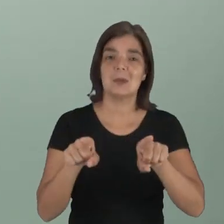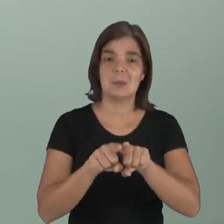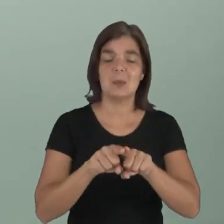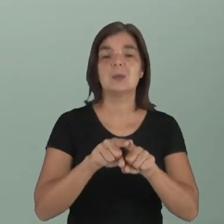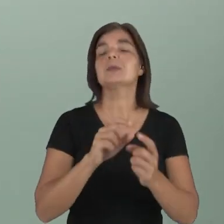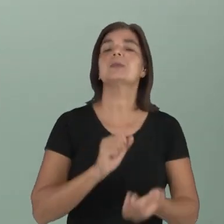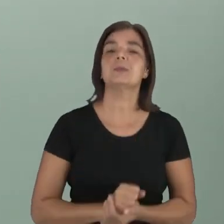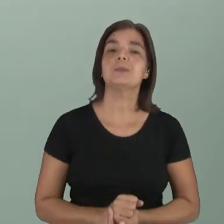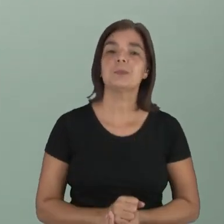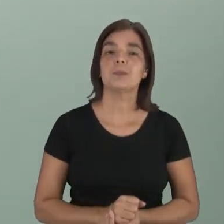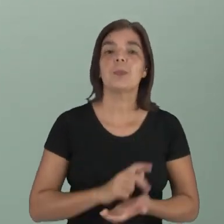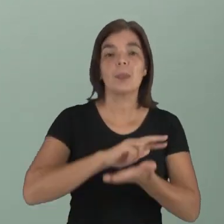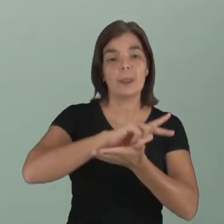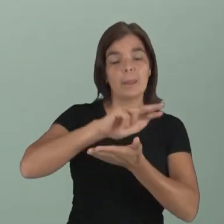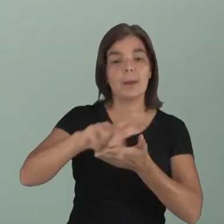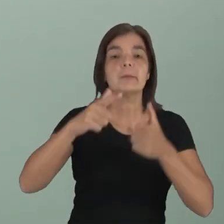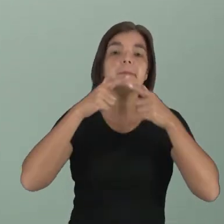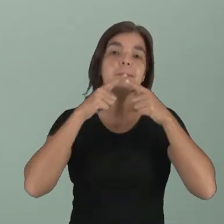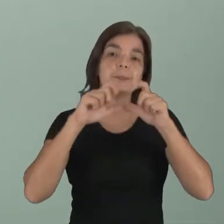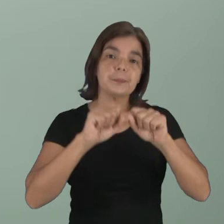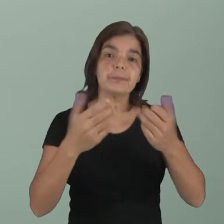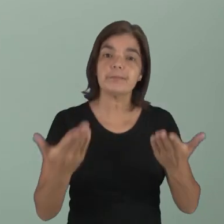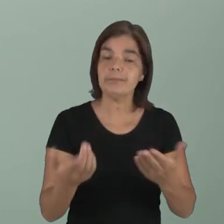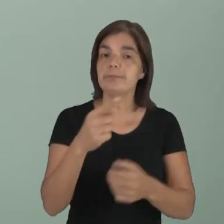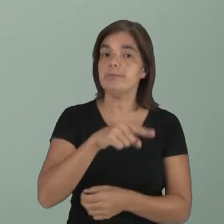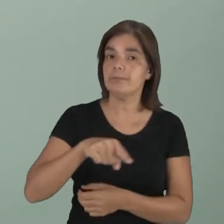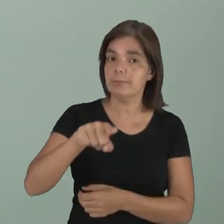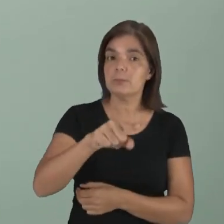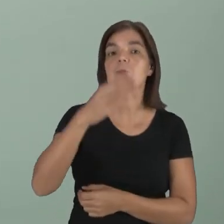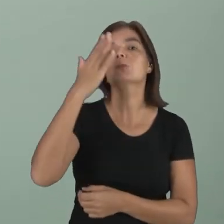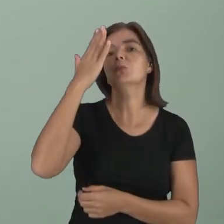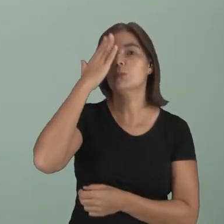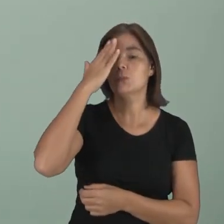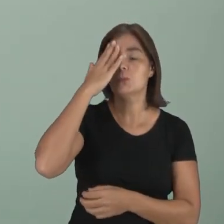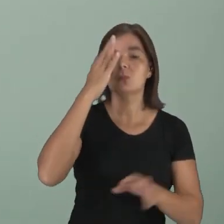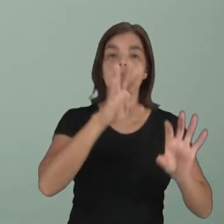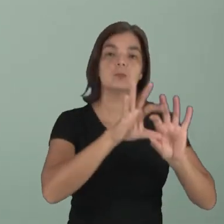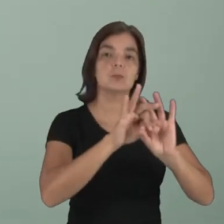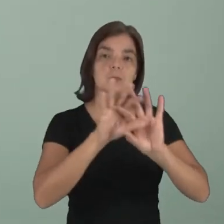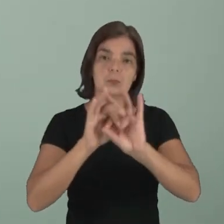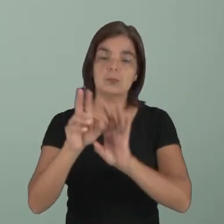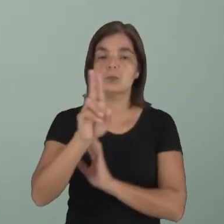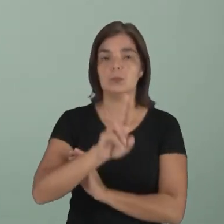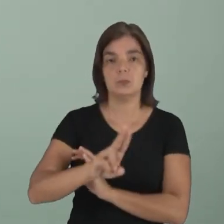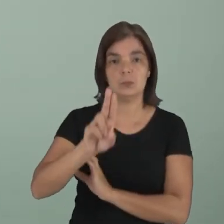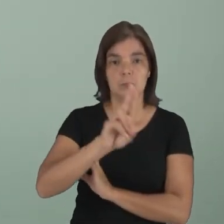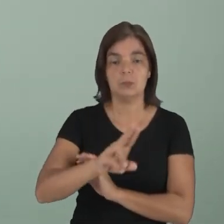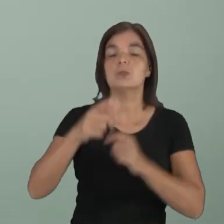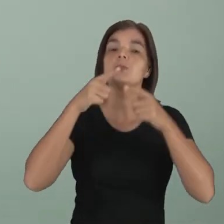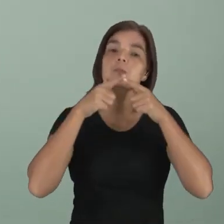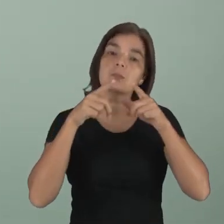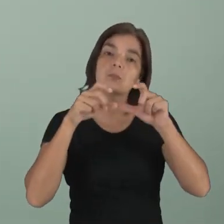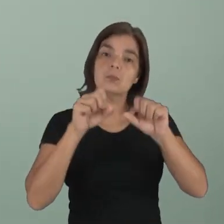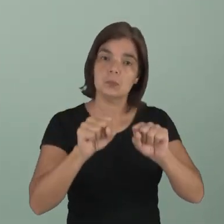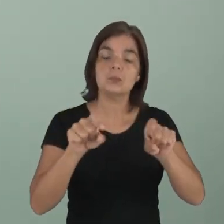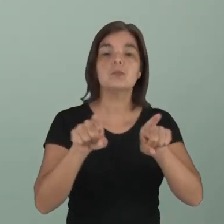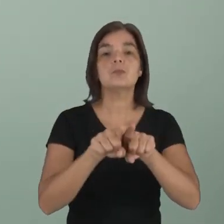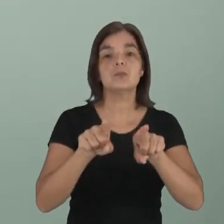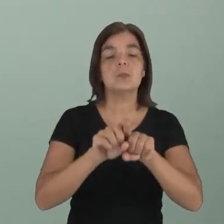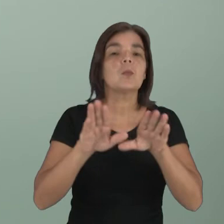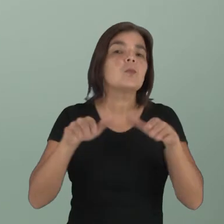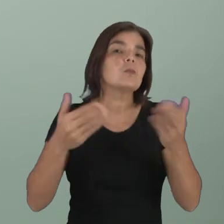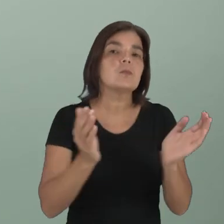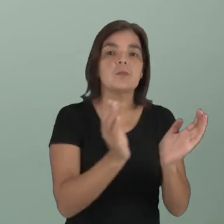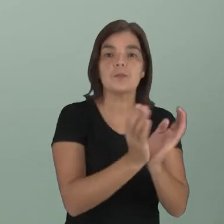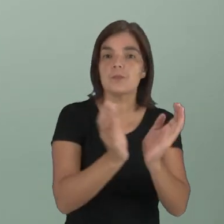são as variações linguísticas, e que você entenda os contextos em que são utilizadas as linguagens e qual